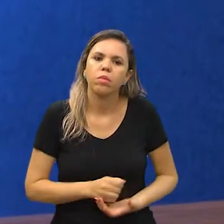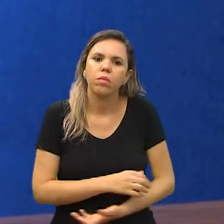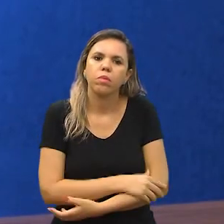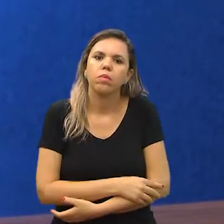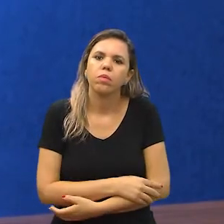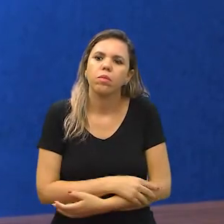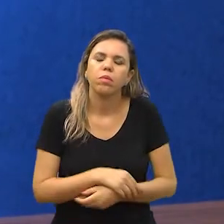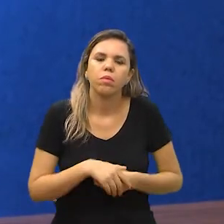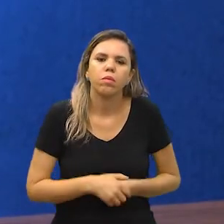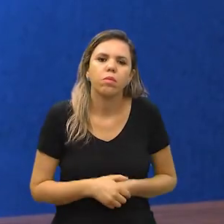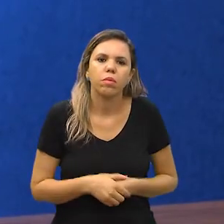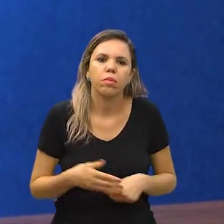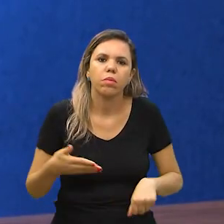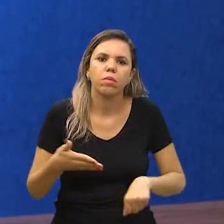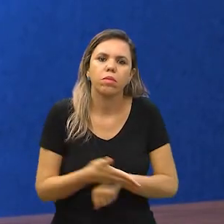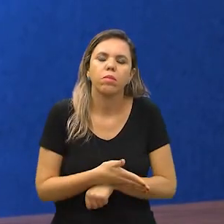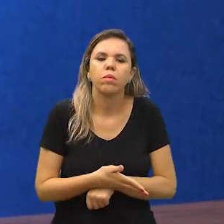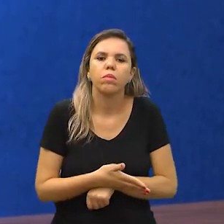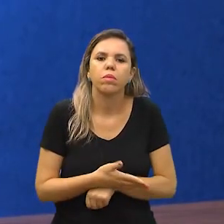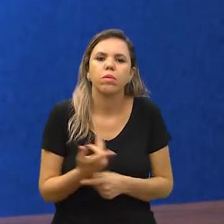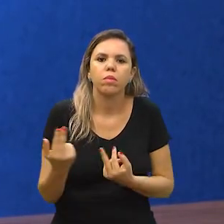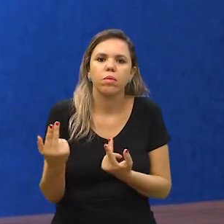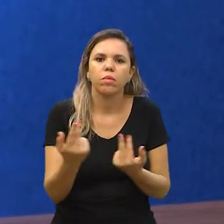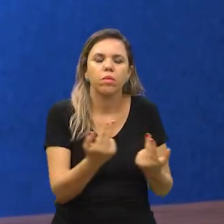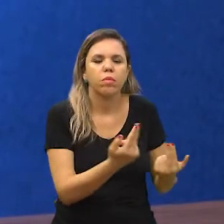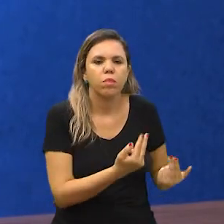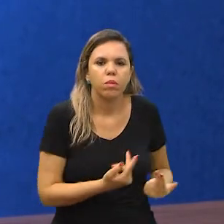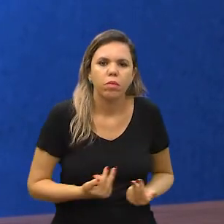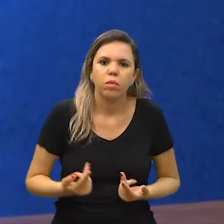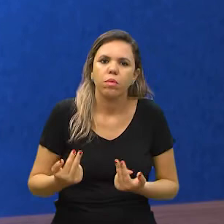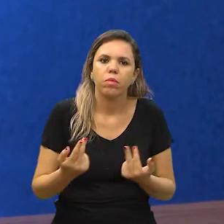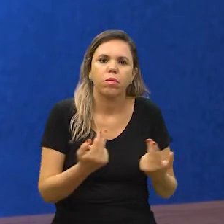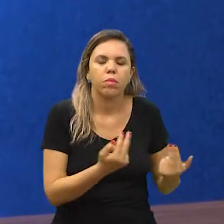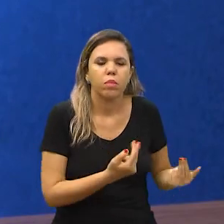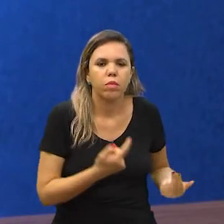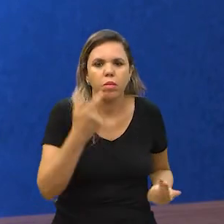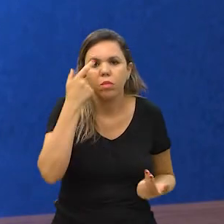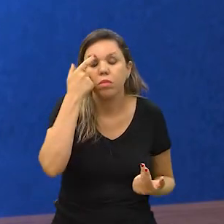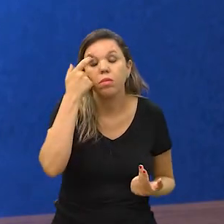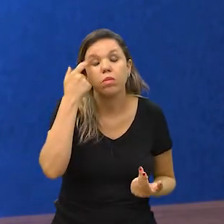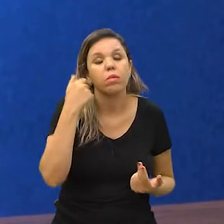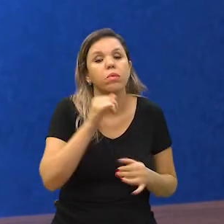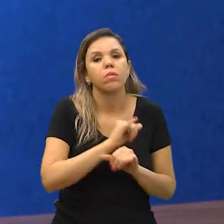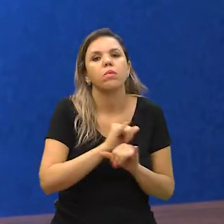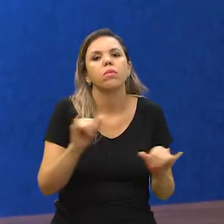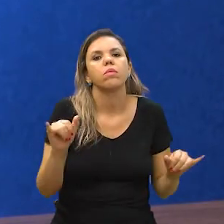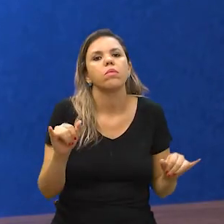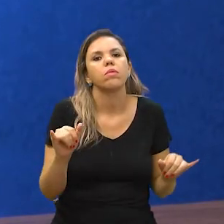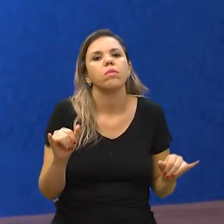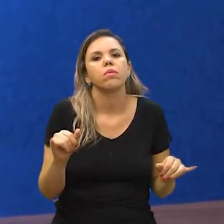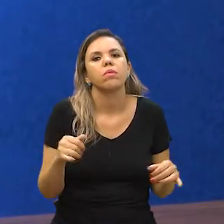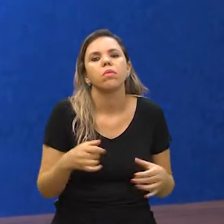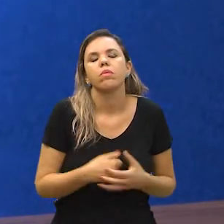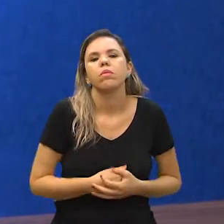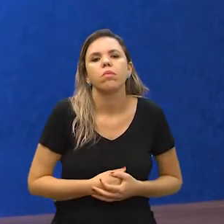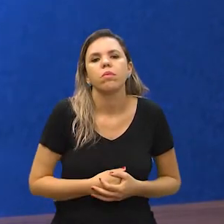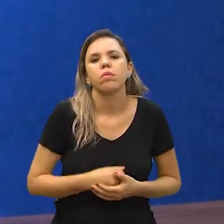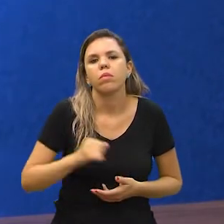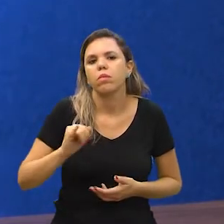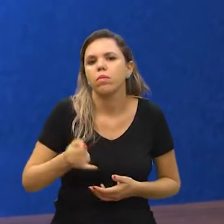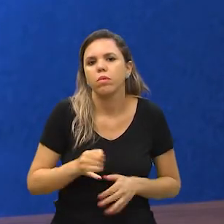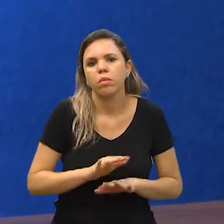quando ele pensa em entrar em setores como este, até então, digamos que não